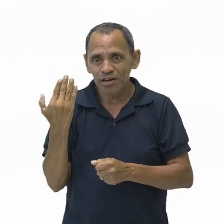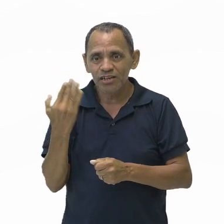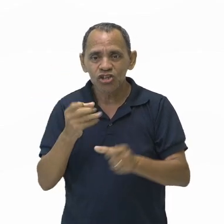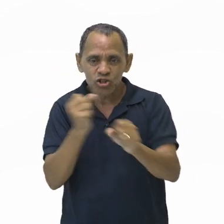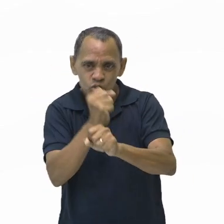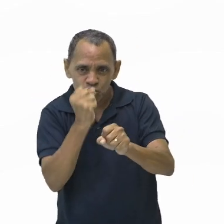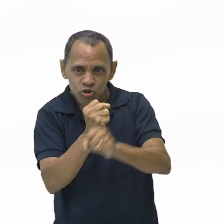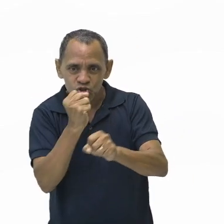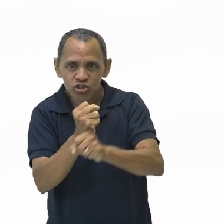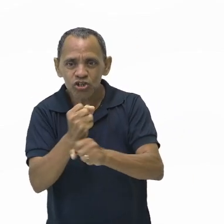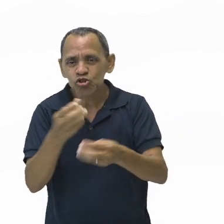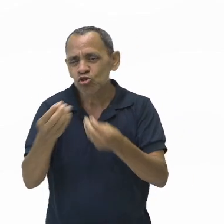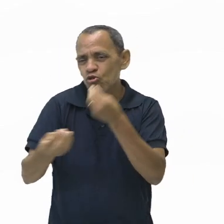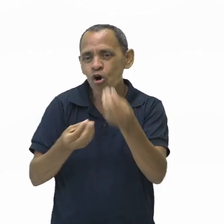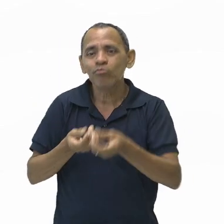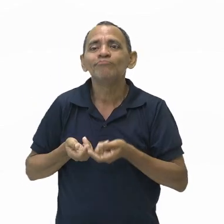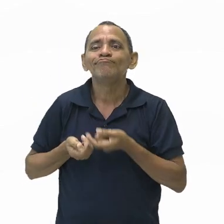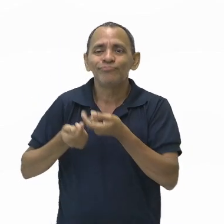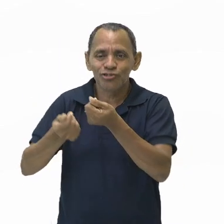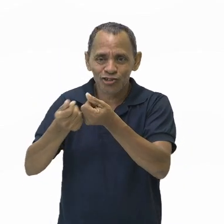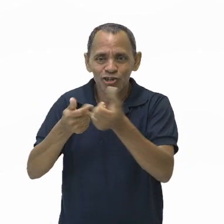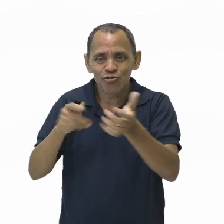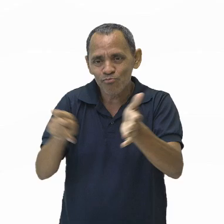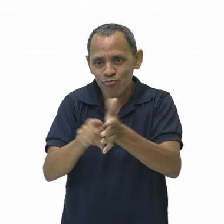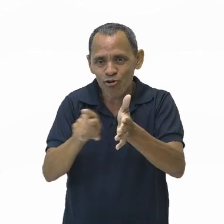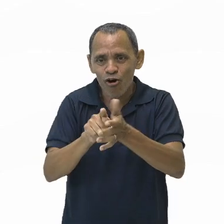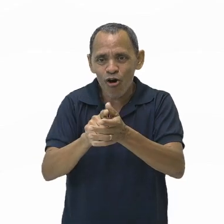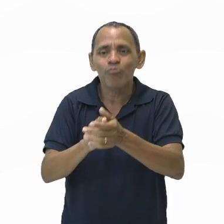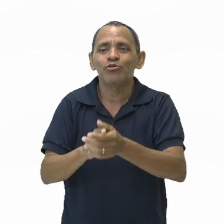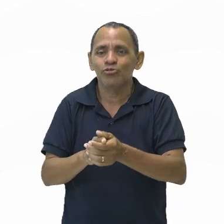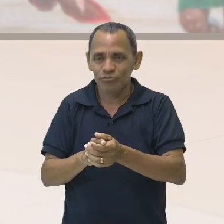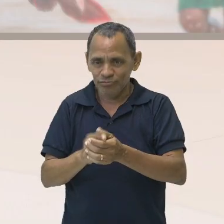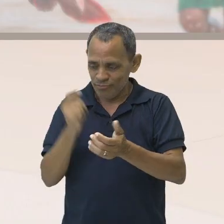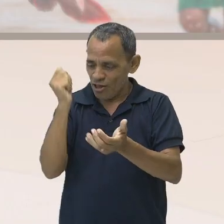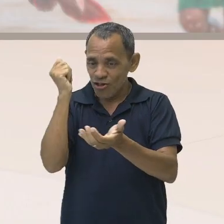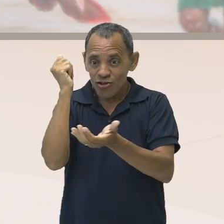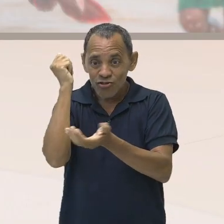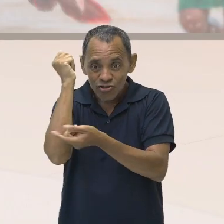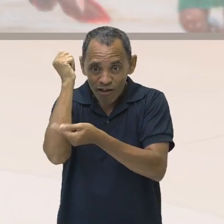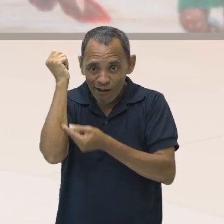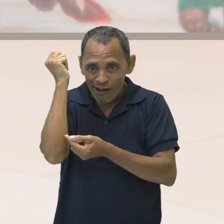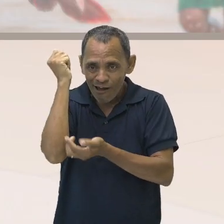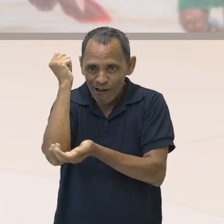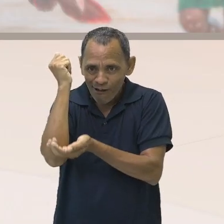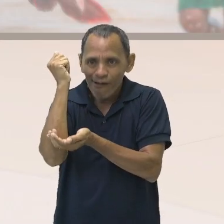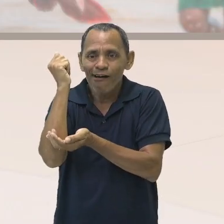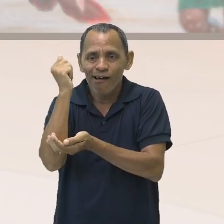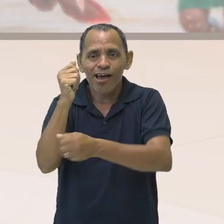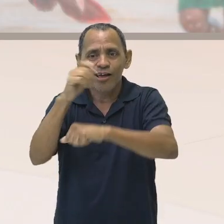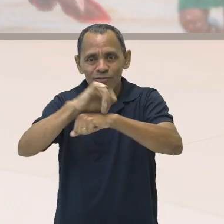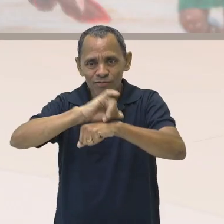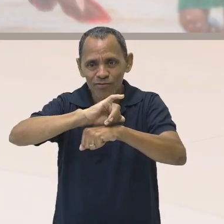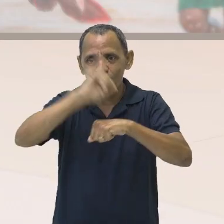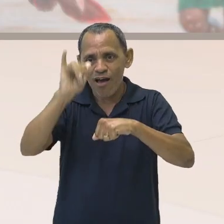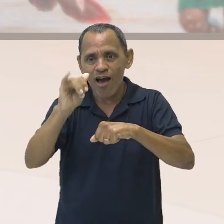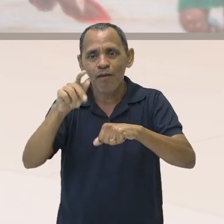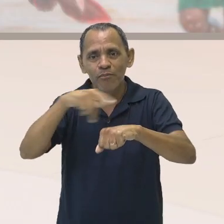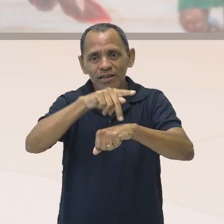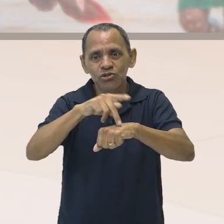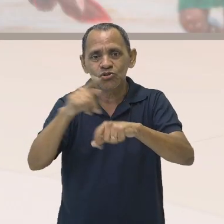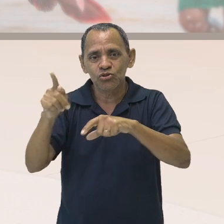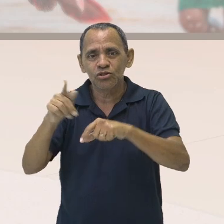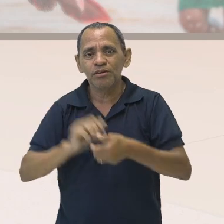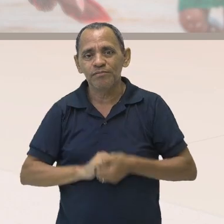riqueza aqui da nossa região amazônica. Pessoal, vamos continuar então agora, né, nesse momento, né, a gente tem aí,